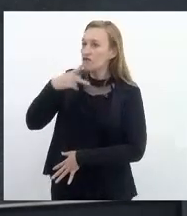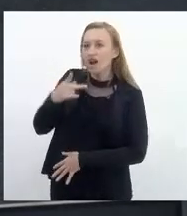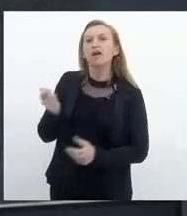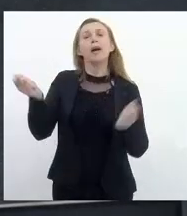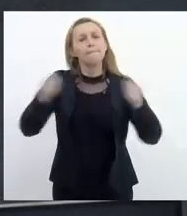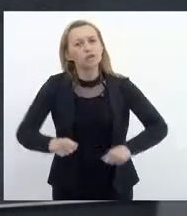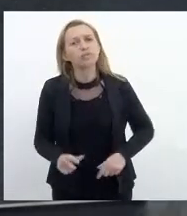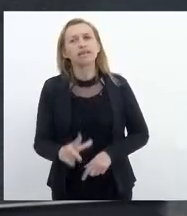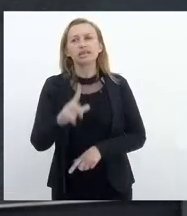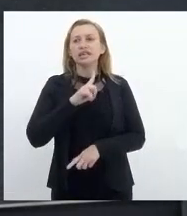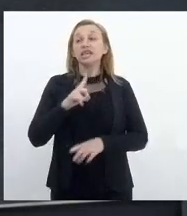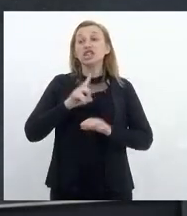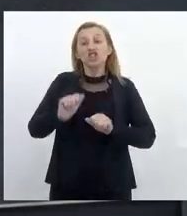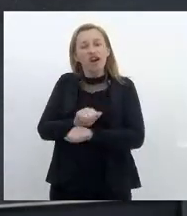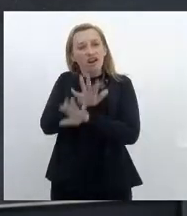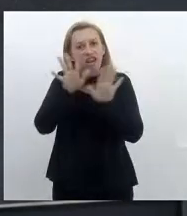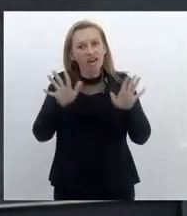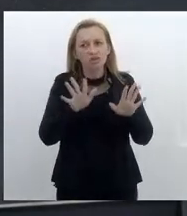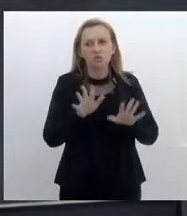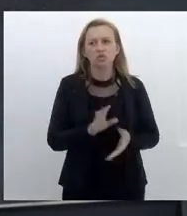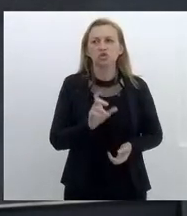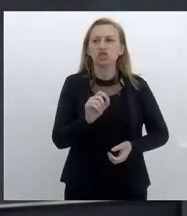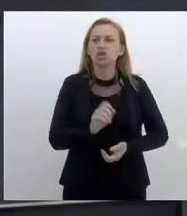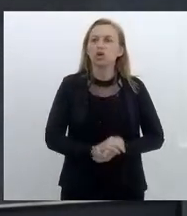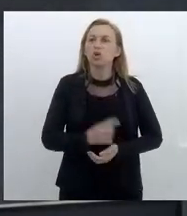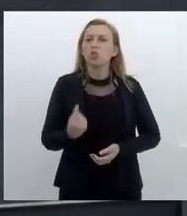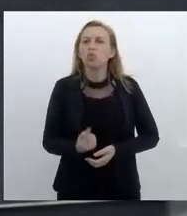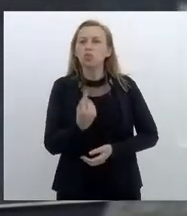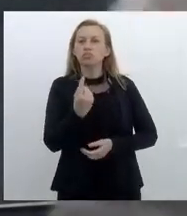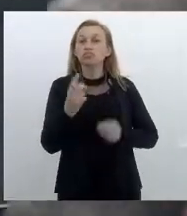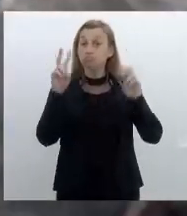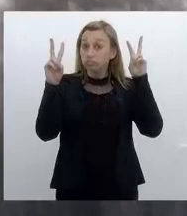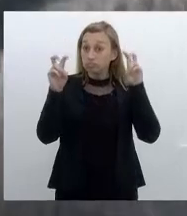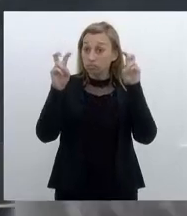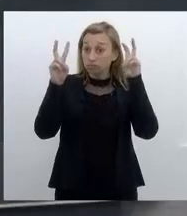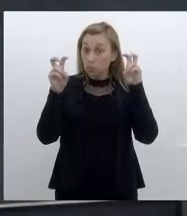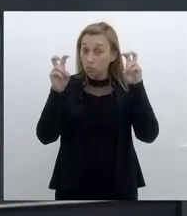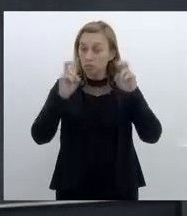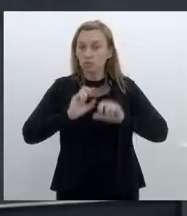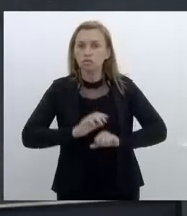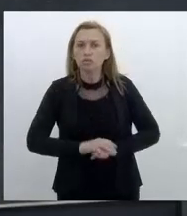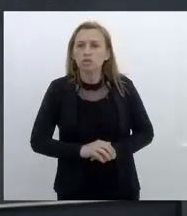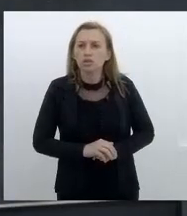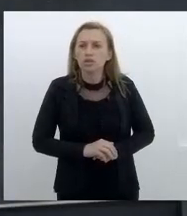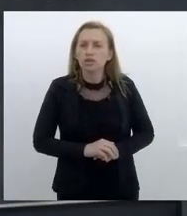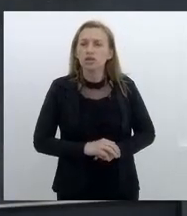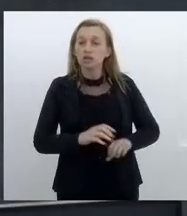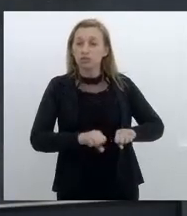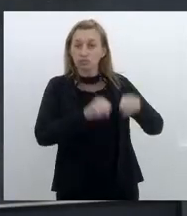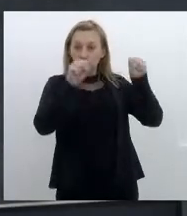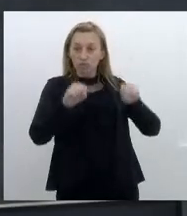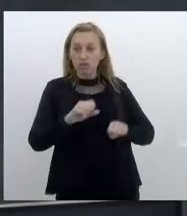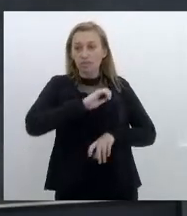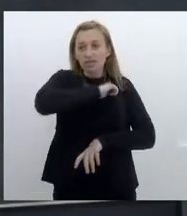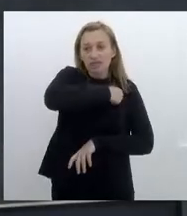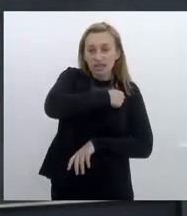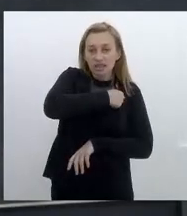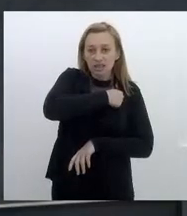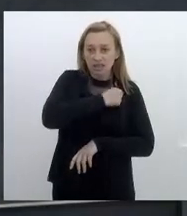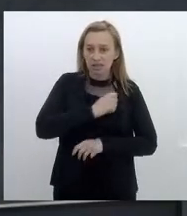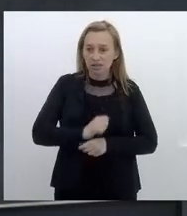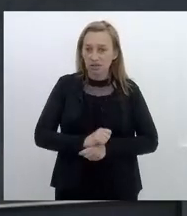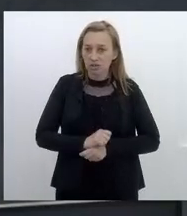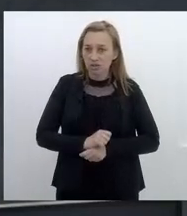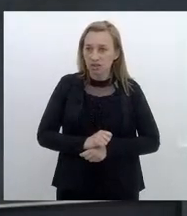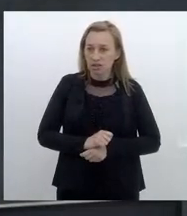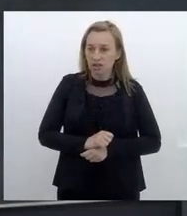a possibilidade deixar claro que a única questão que o regime de recuperação fiscal luz